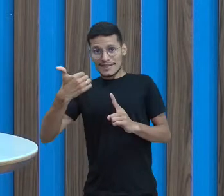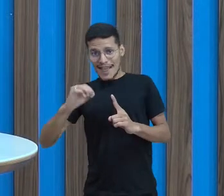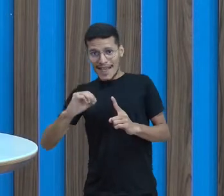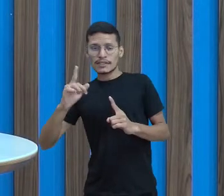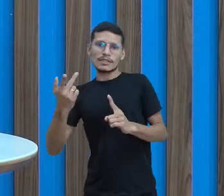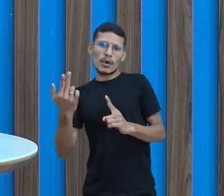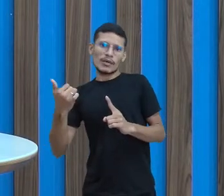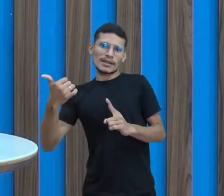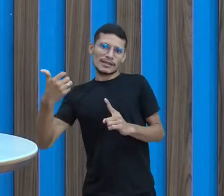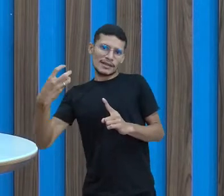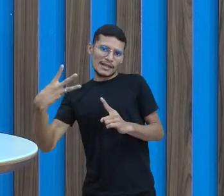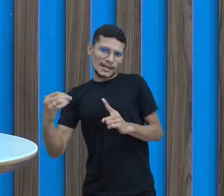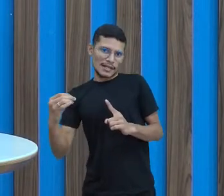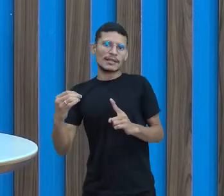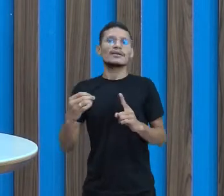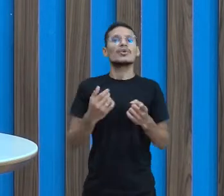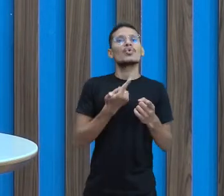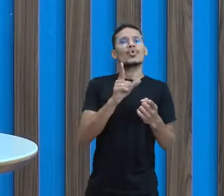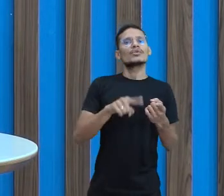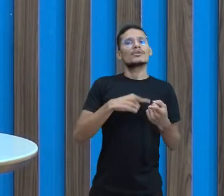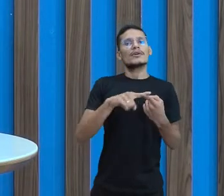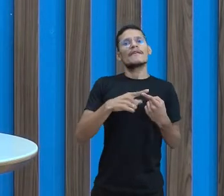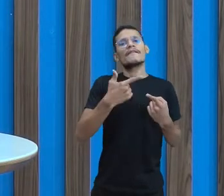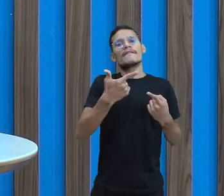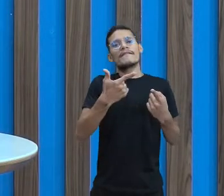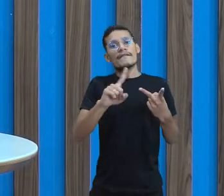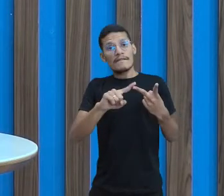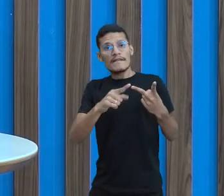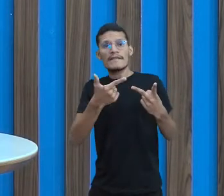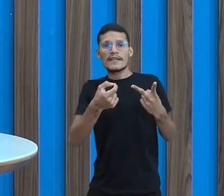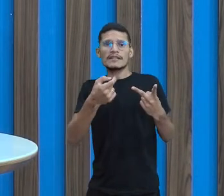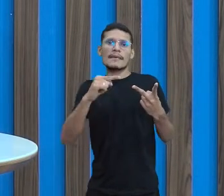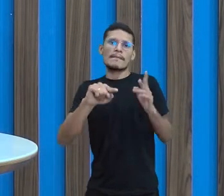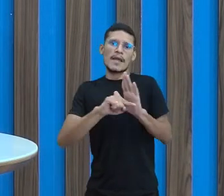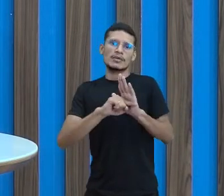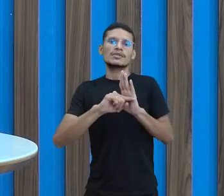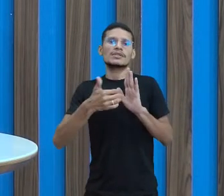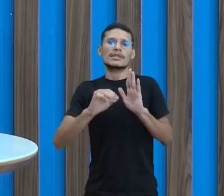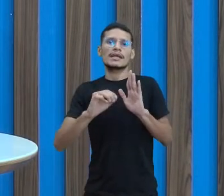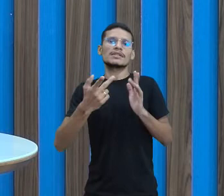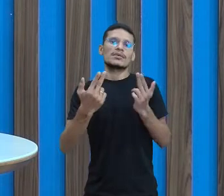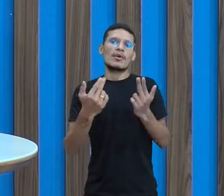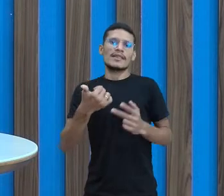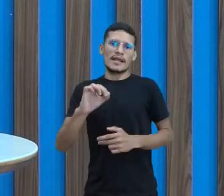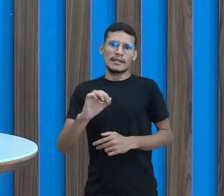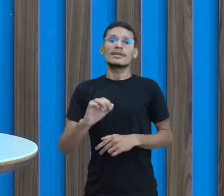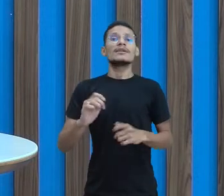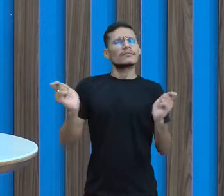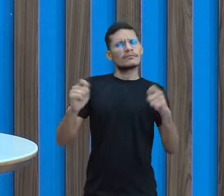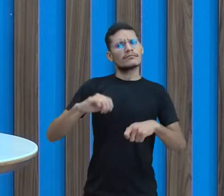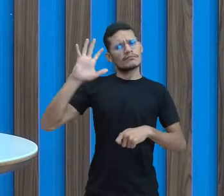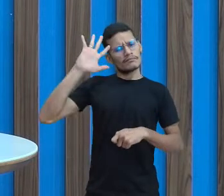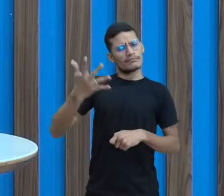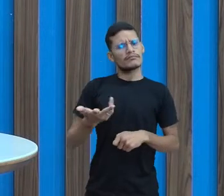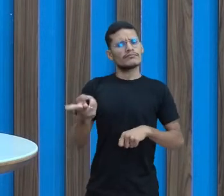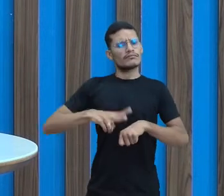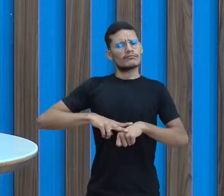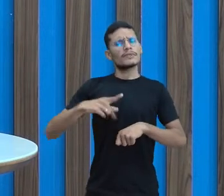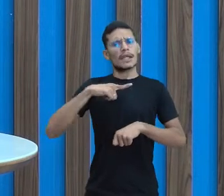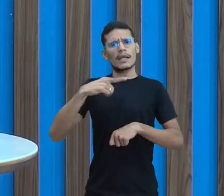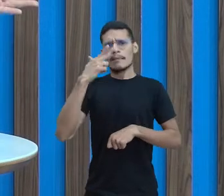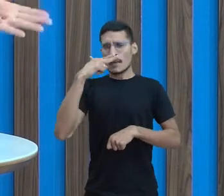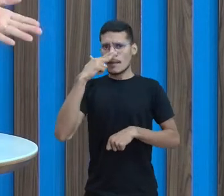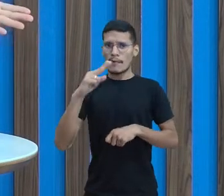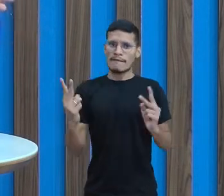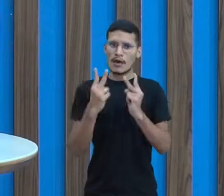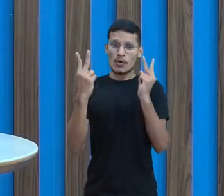dava o 10. Então essa é a solução para que as duas equações tenham os mesmos valores, tanto